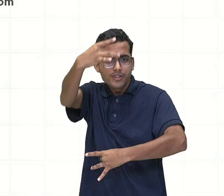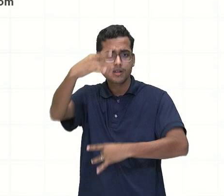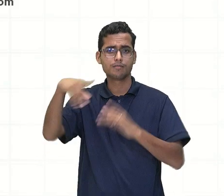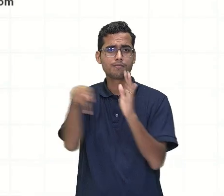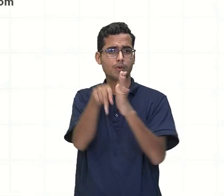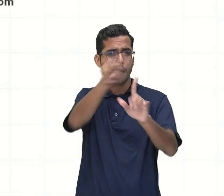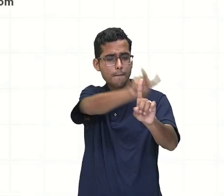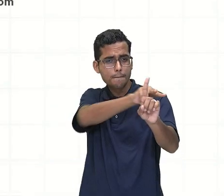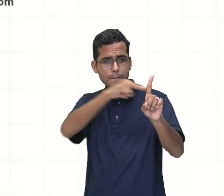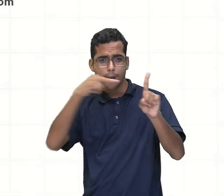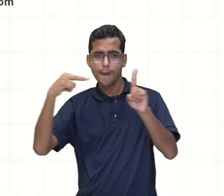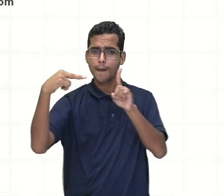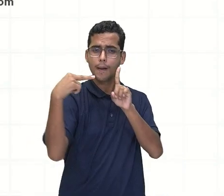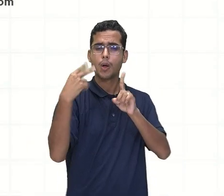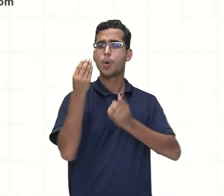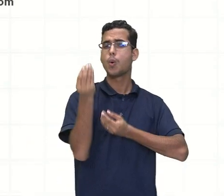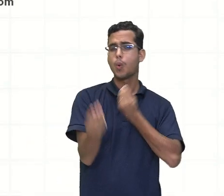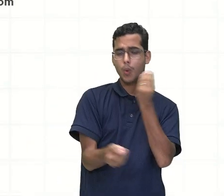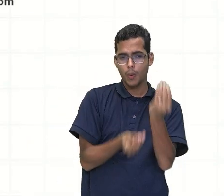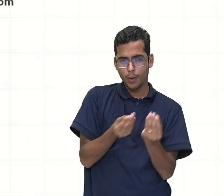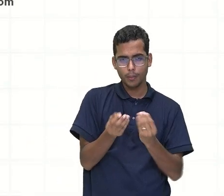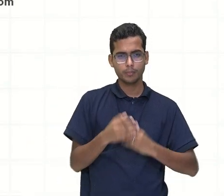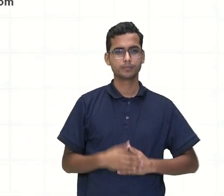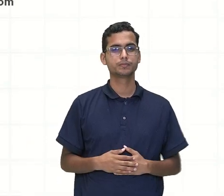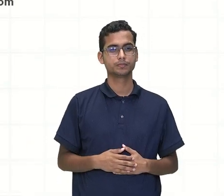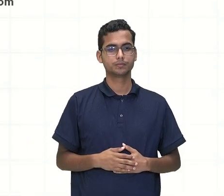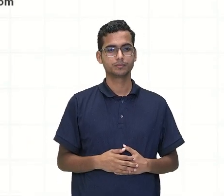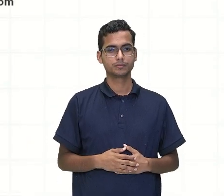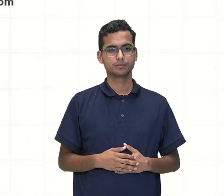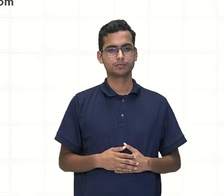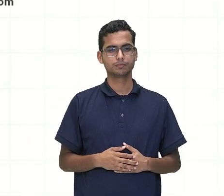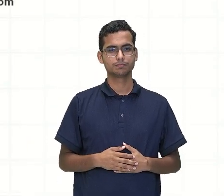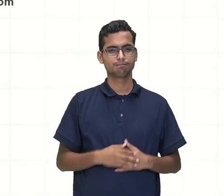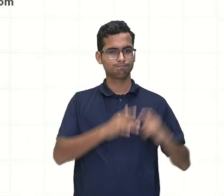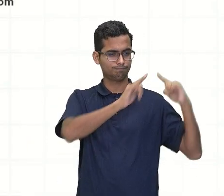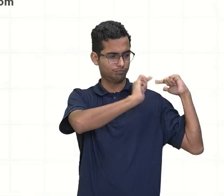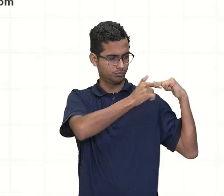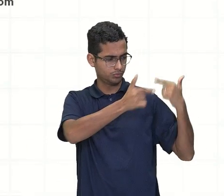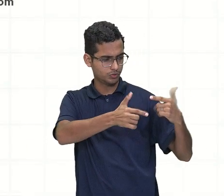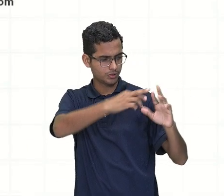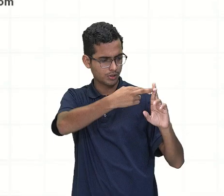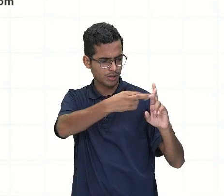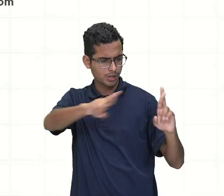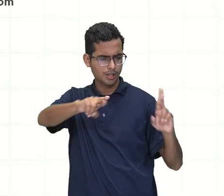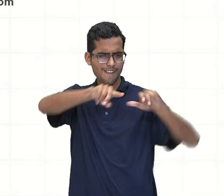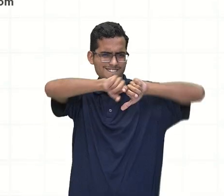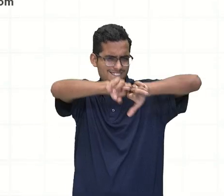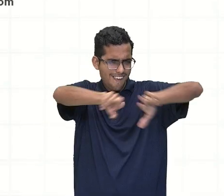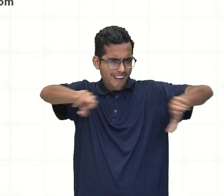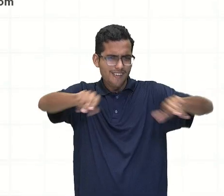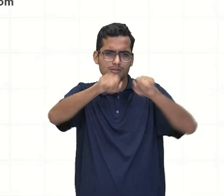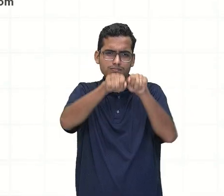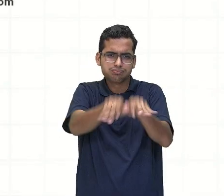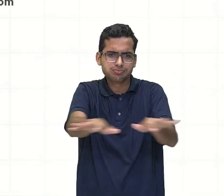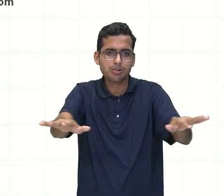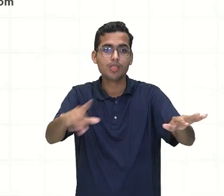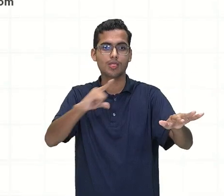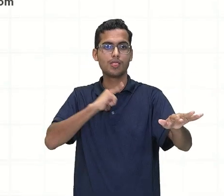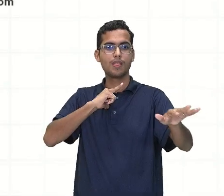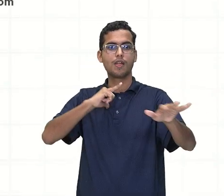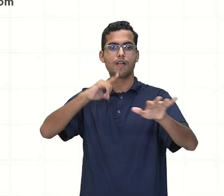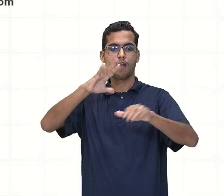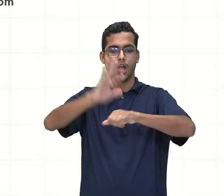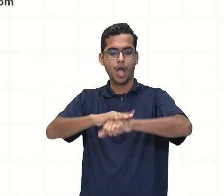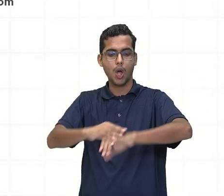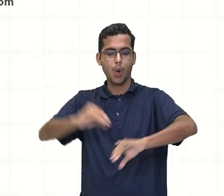concepção muito amplamente disseminada em diversas tradições religiosas, sendo vista como até uma